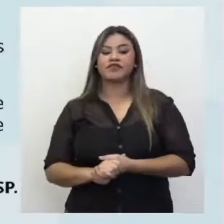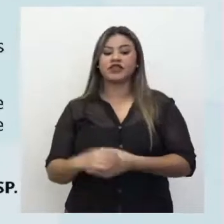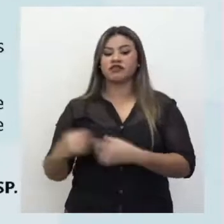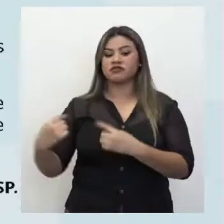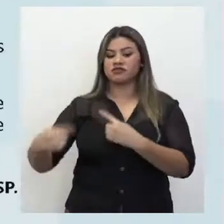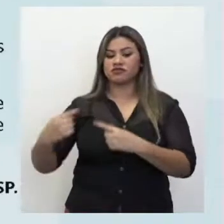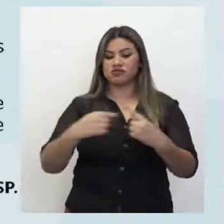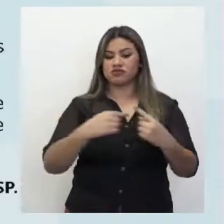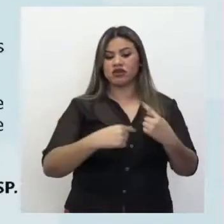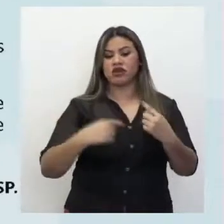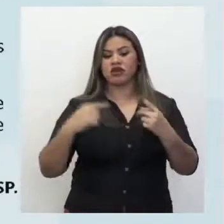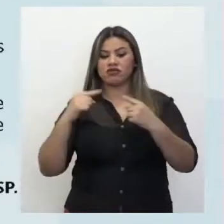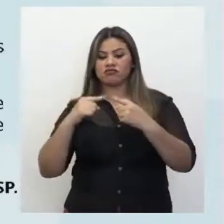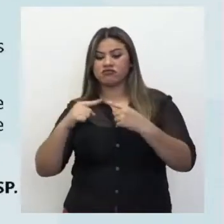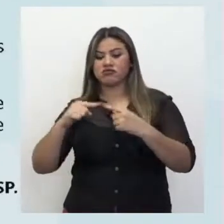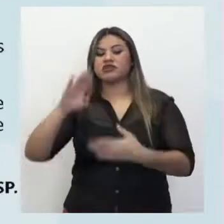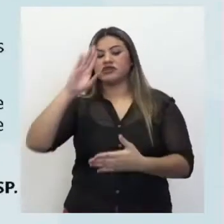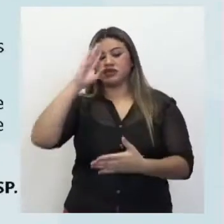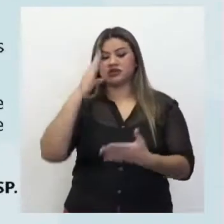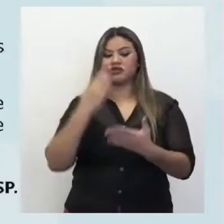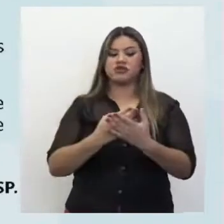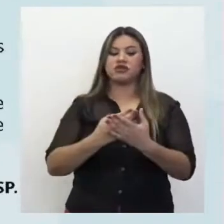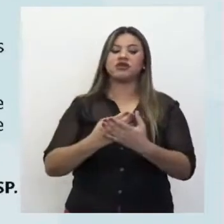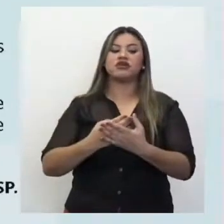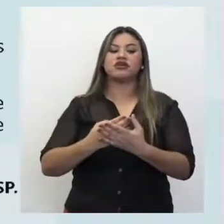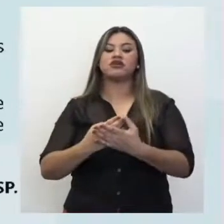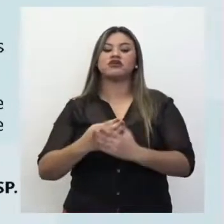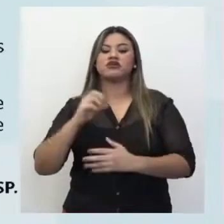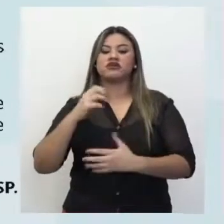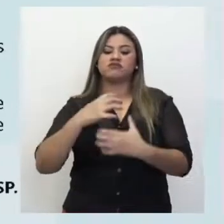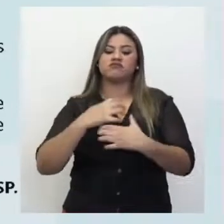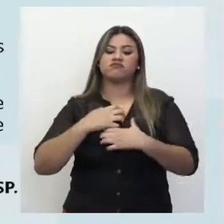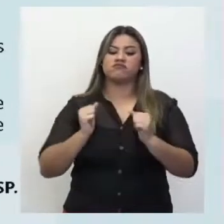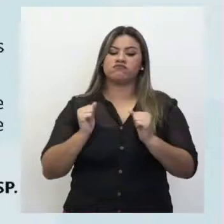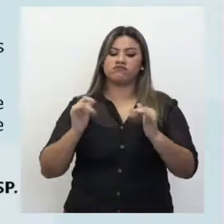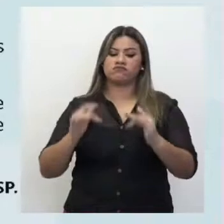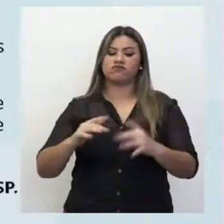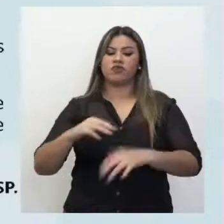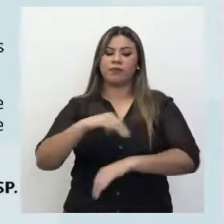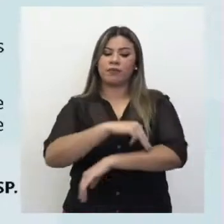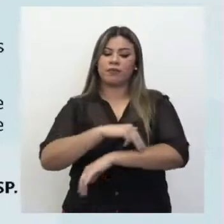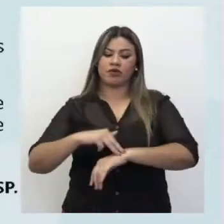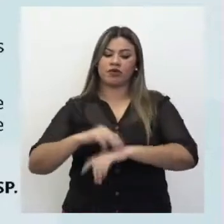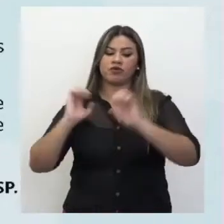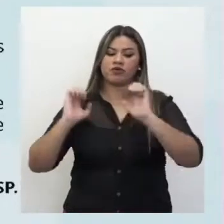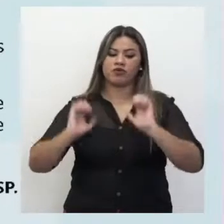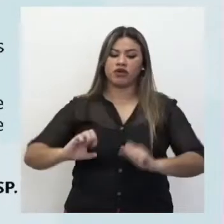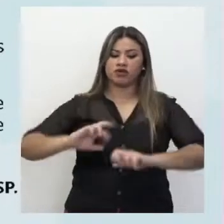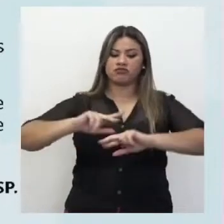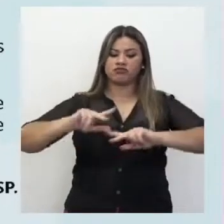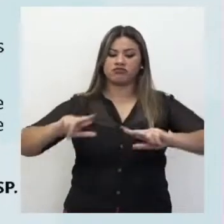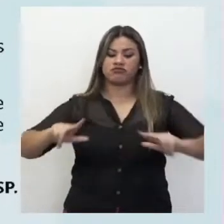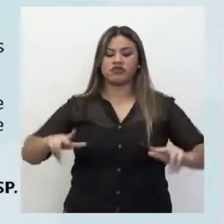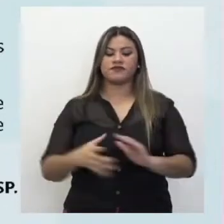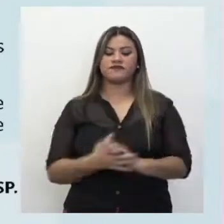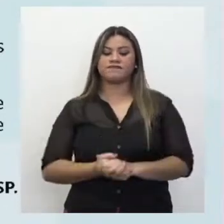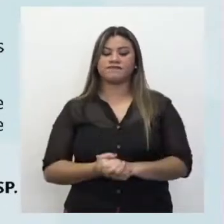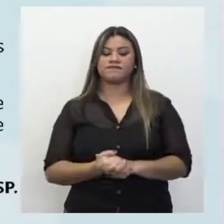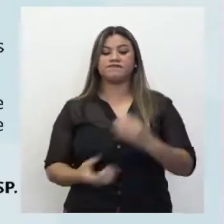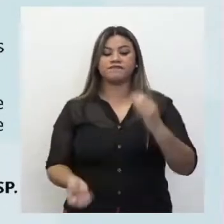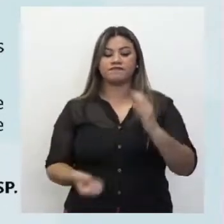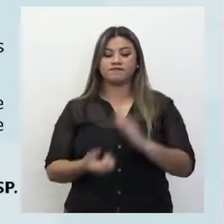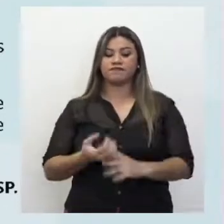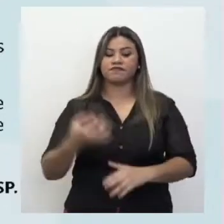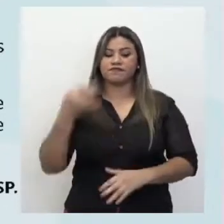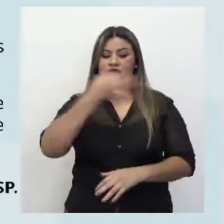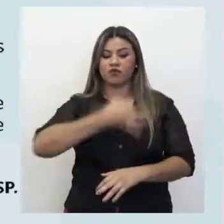às crenças, às atitudes, aos valores, à moral, à ética, entre outras questões. E tem origem na tradição